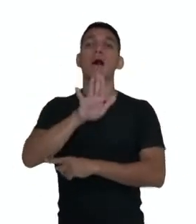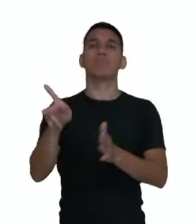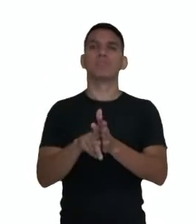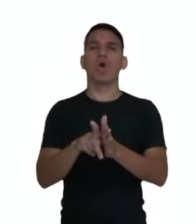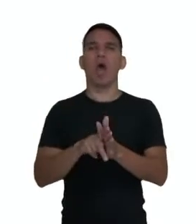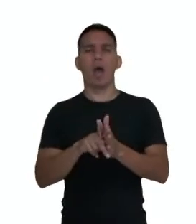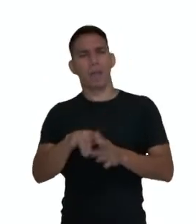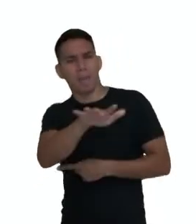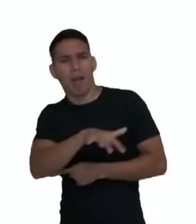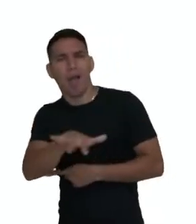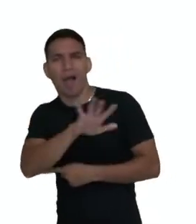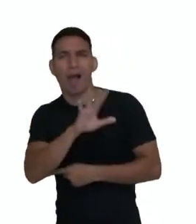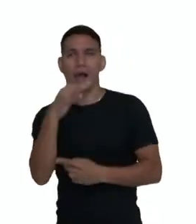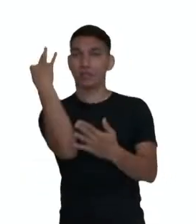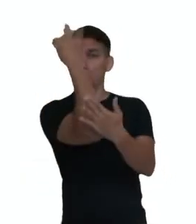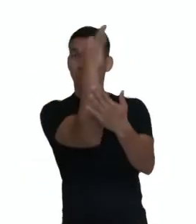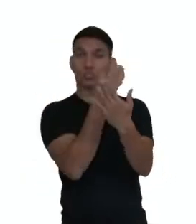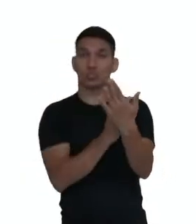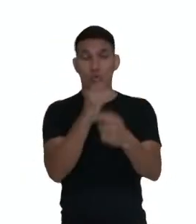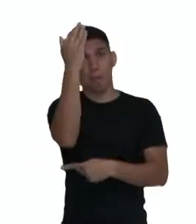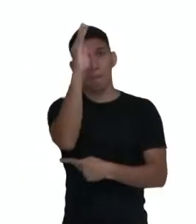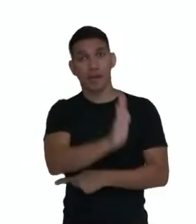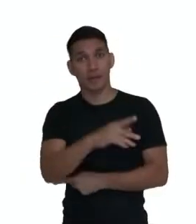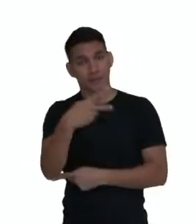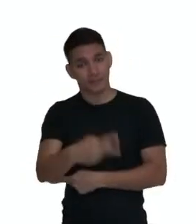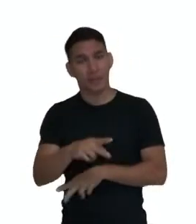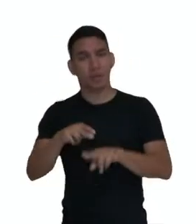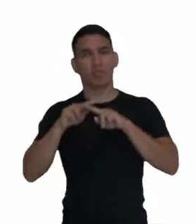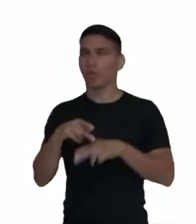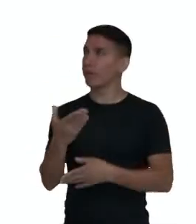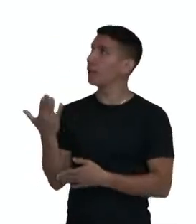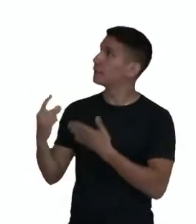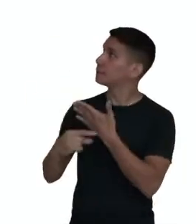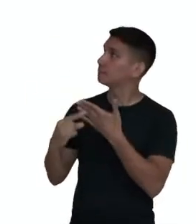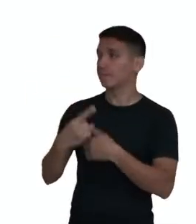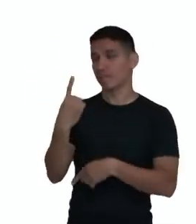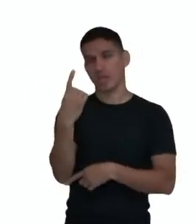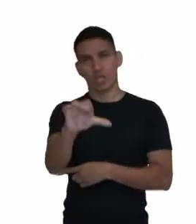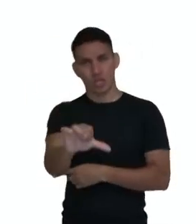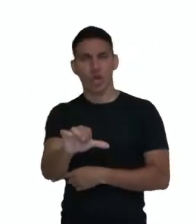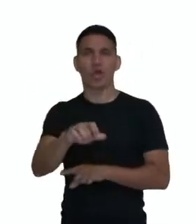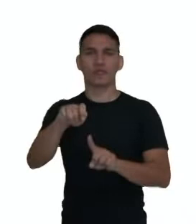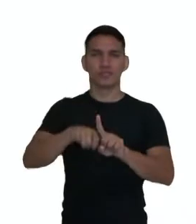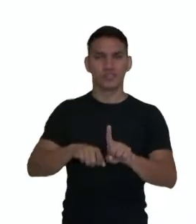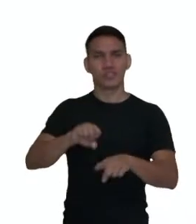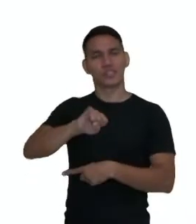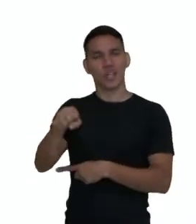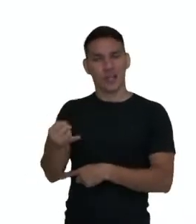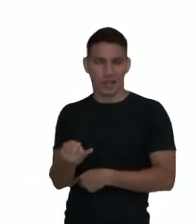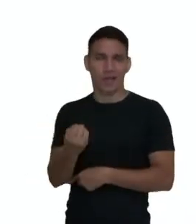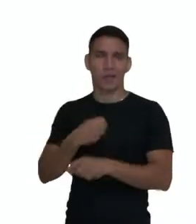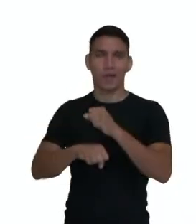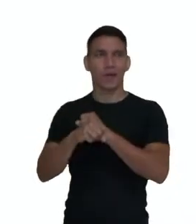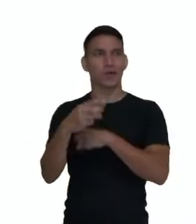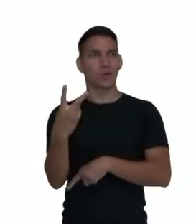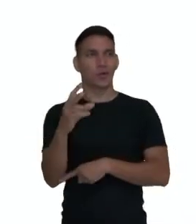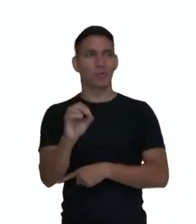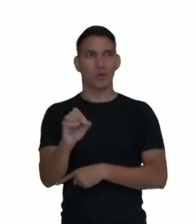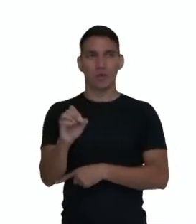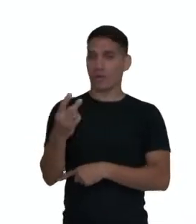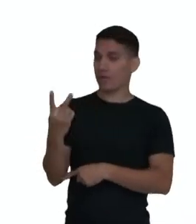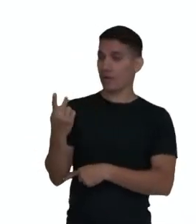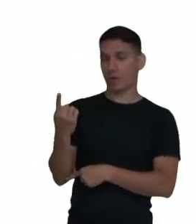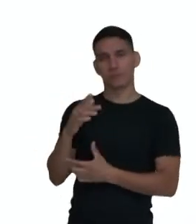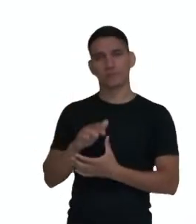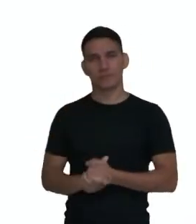de maquiagem brasileira. Então, por Francine Mendes, 19 de janeiro de 2011, e ali nós temos a foto da